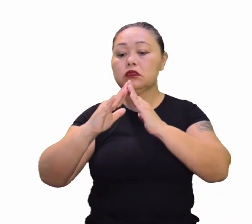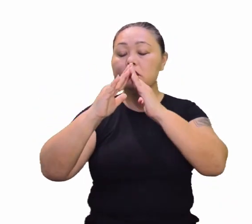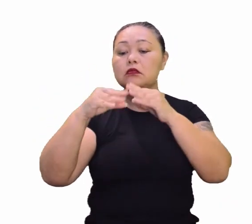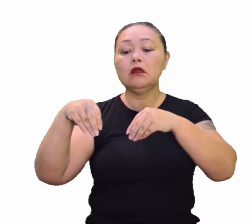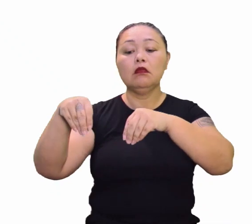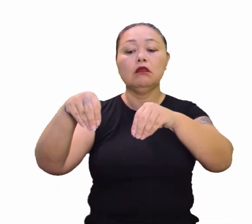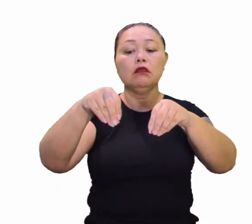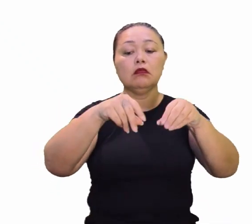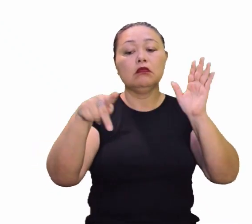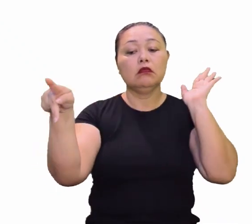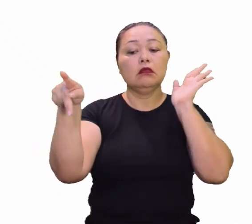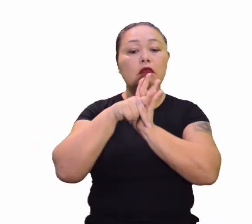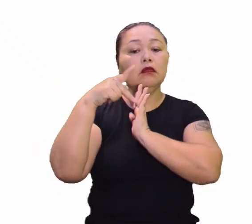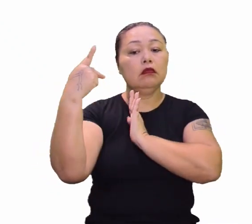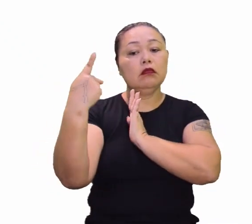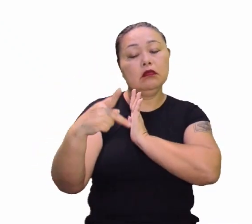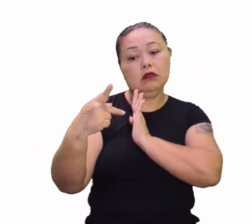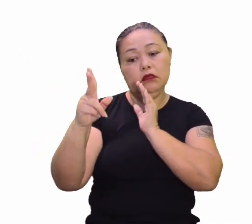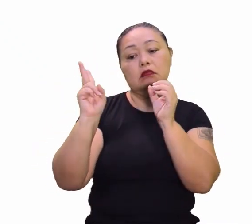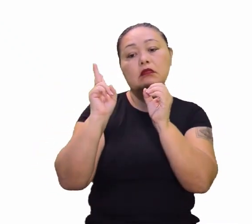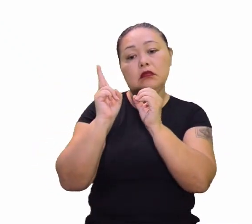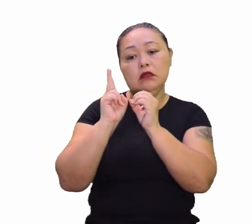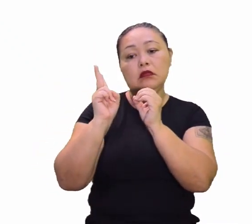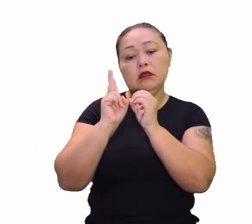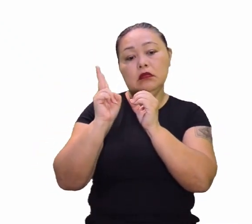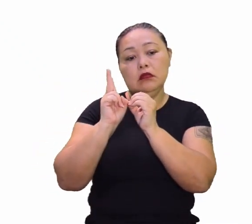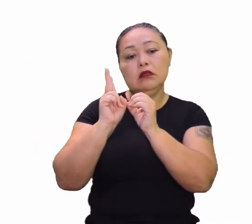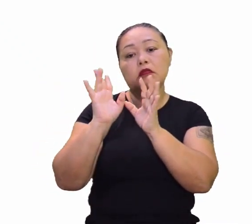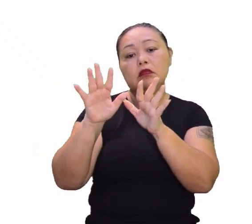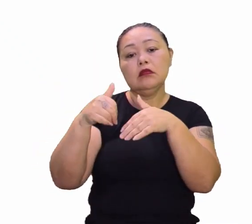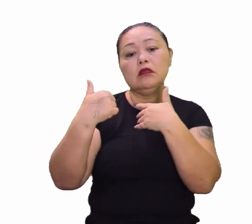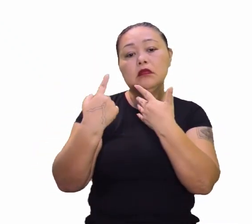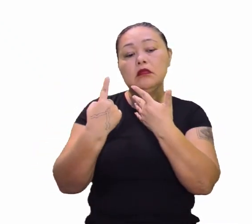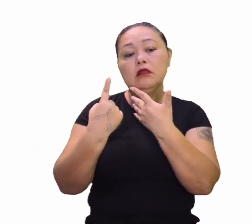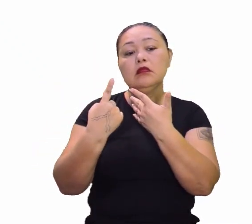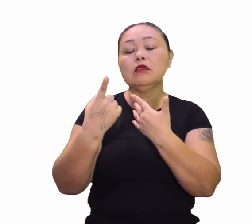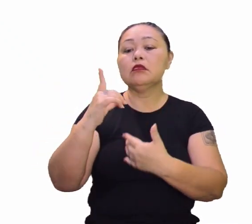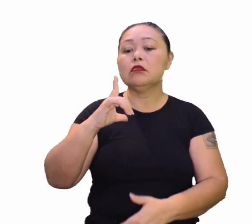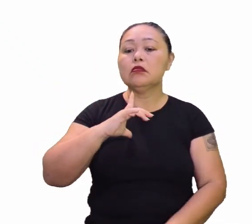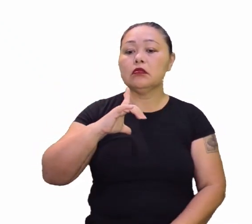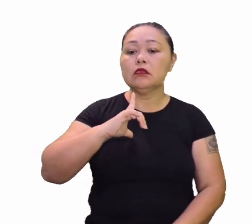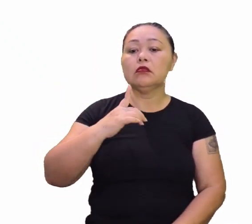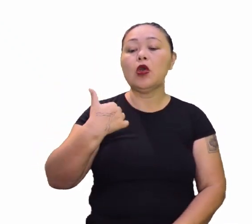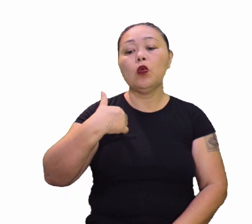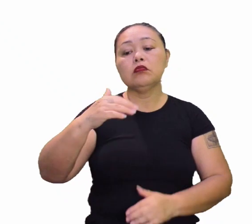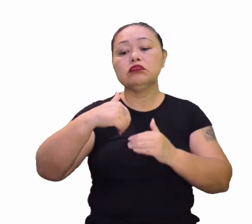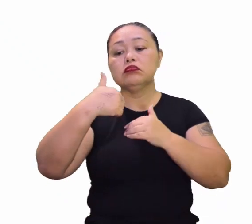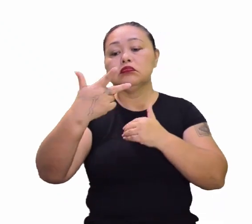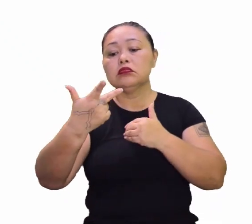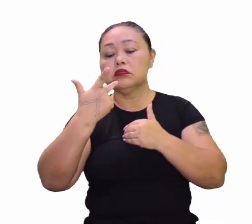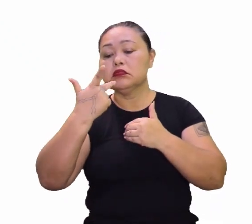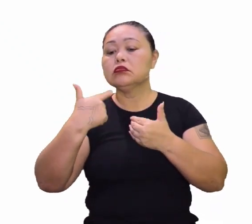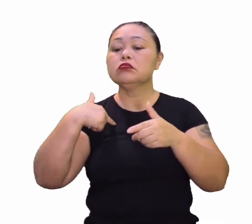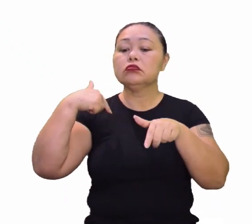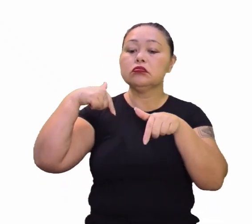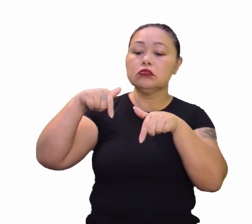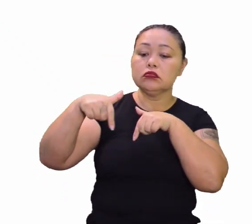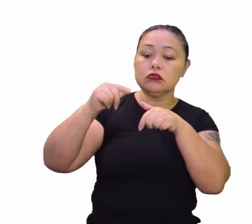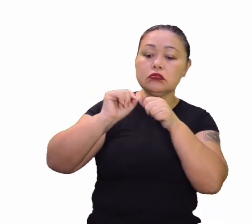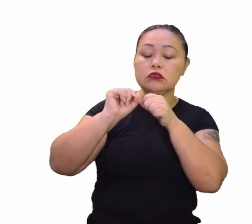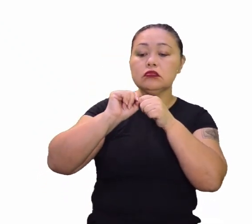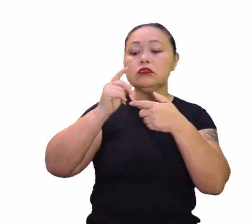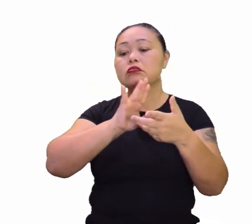mil, a gente tem aí 517 ainda mil deles que vivem nas terras indígenas, porque os outros, o professor Jorge falou, estão trabalhando,